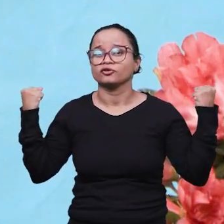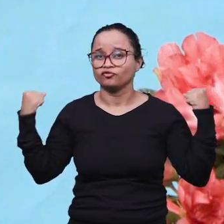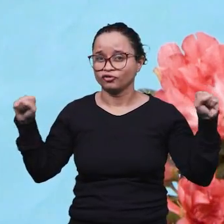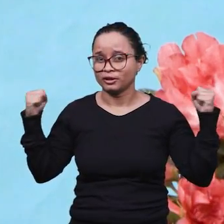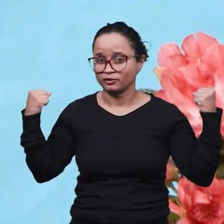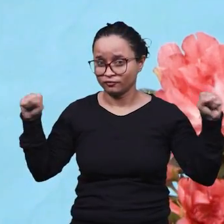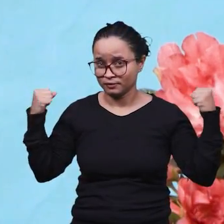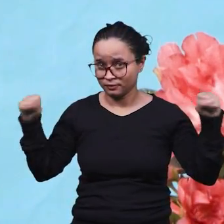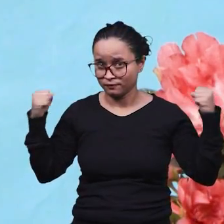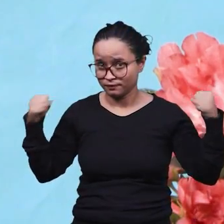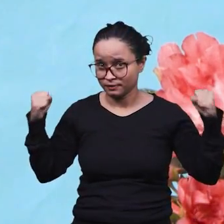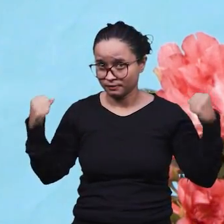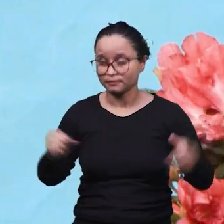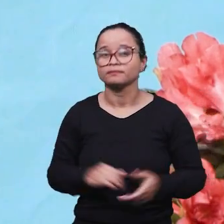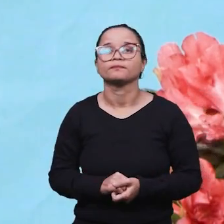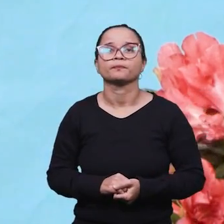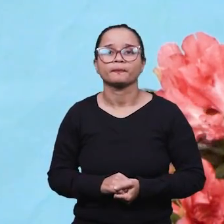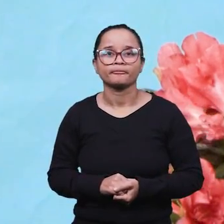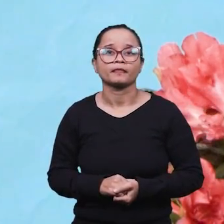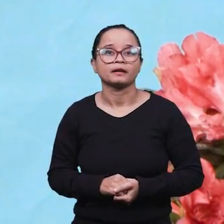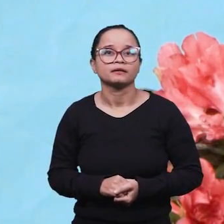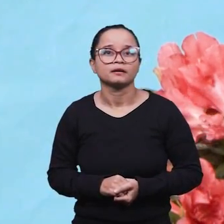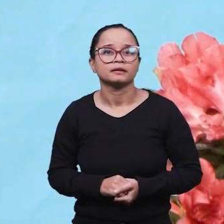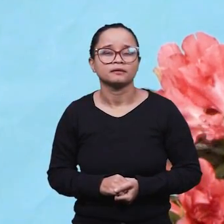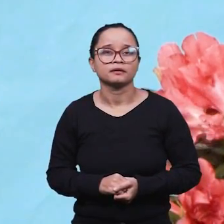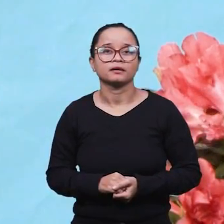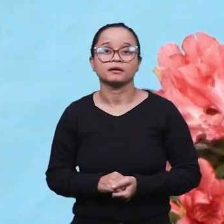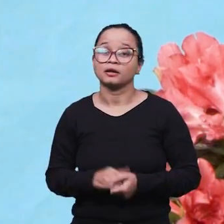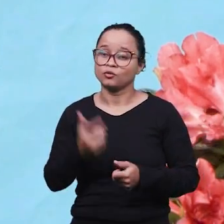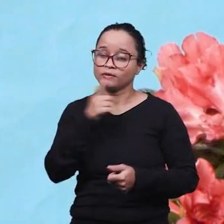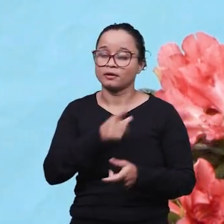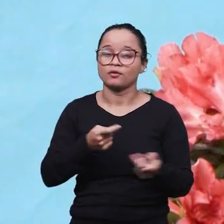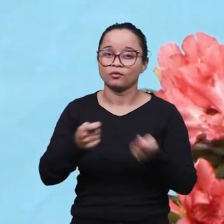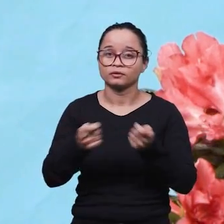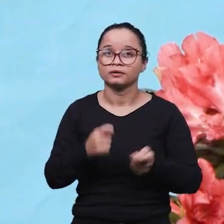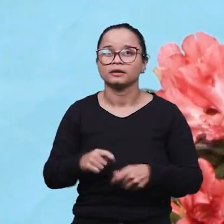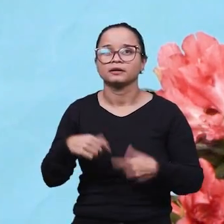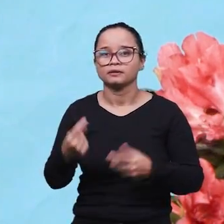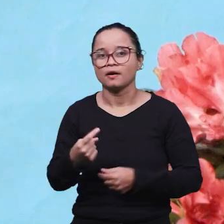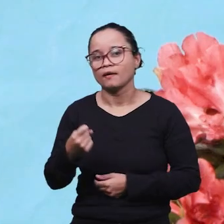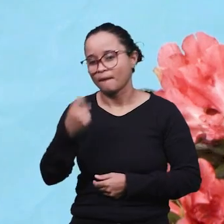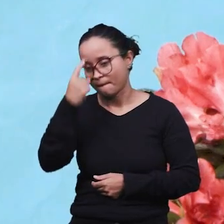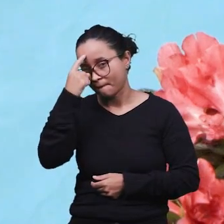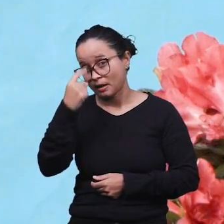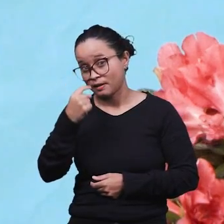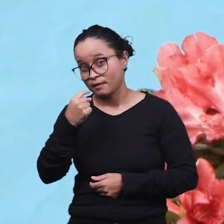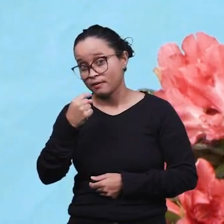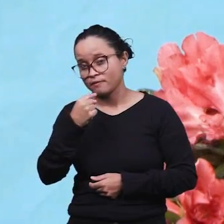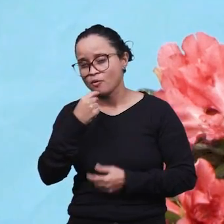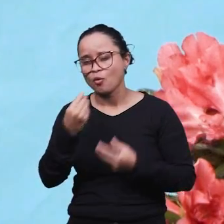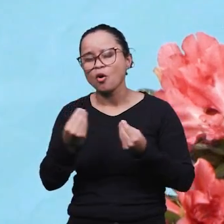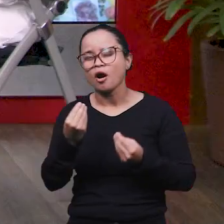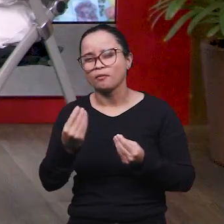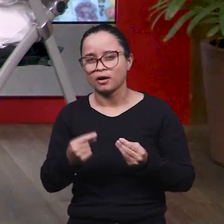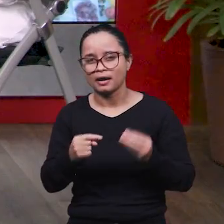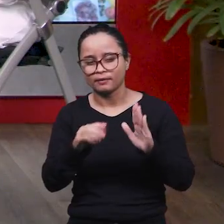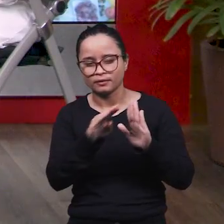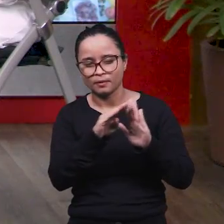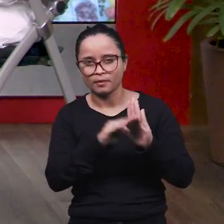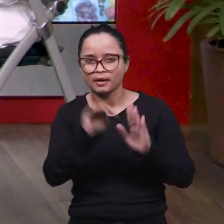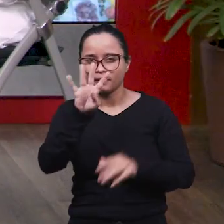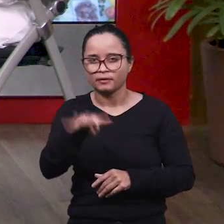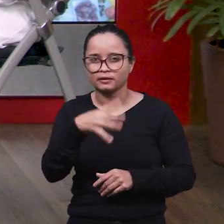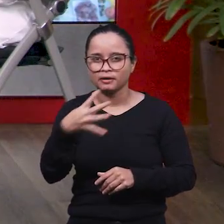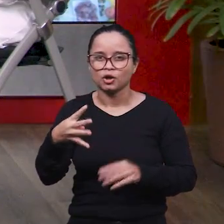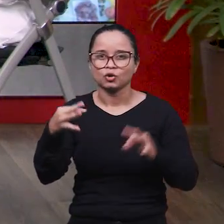ali. E a gente precisa que essa gestante faça o que a gente chama de perfil glicêmico, que é uma tabelinha onde ela vai anotar